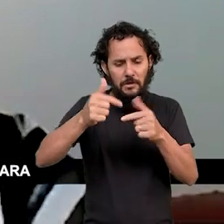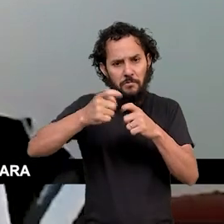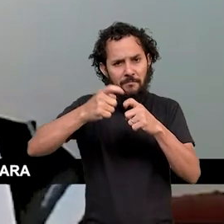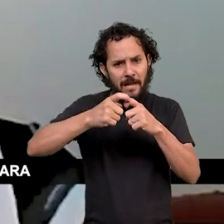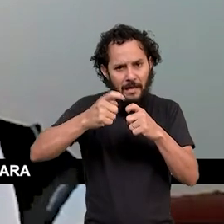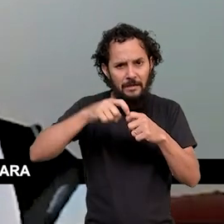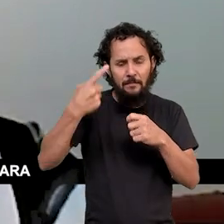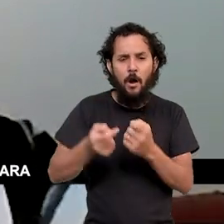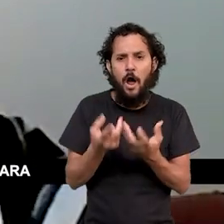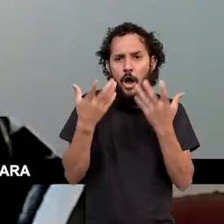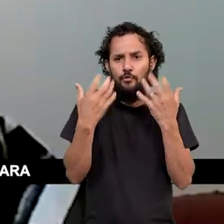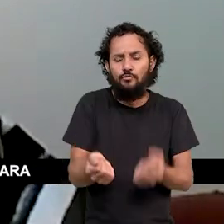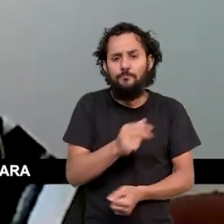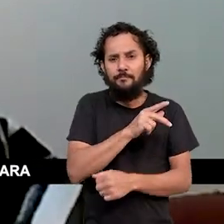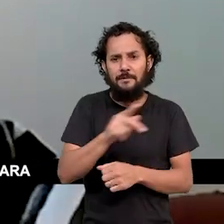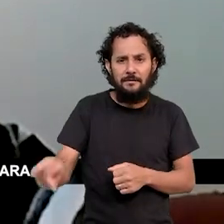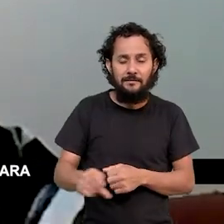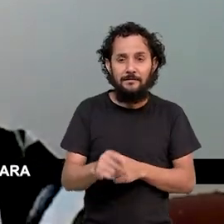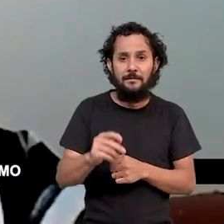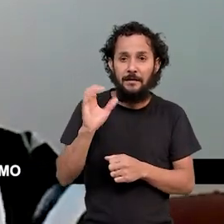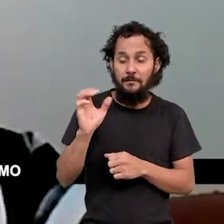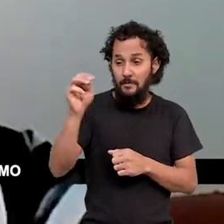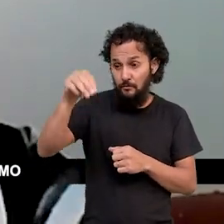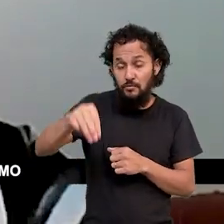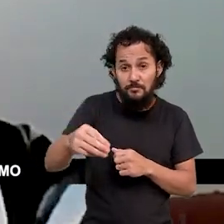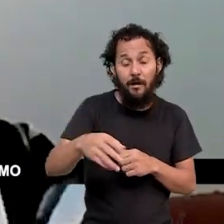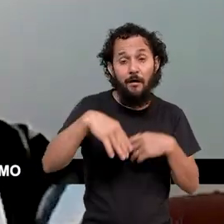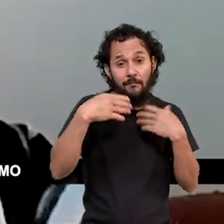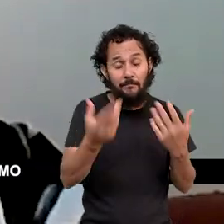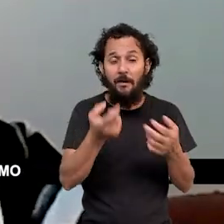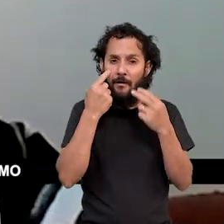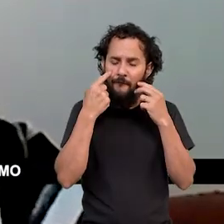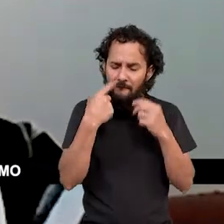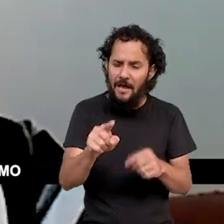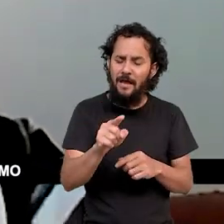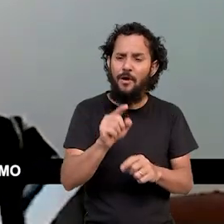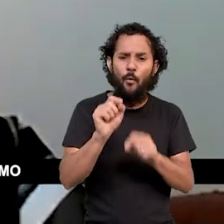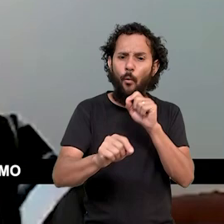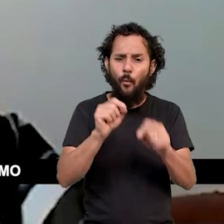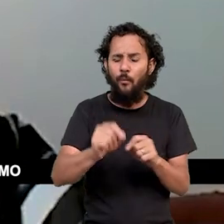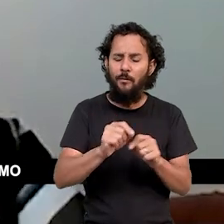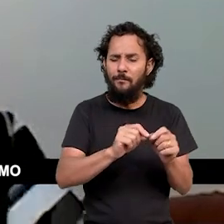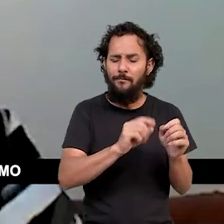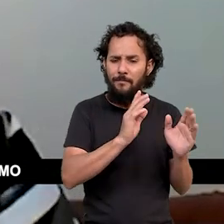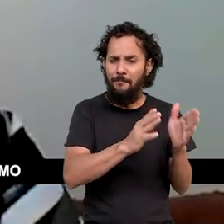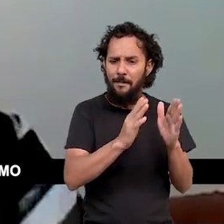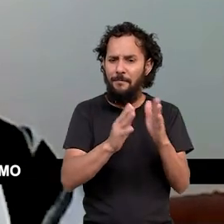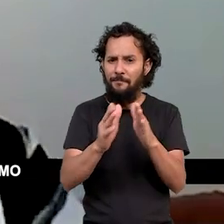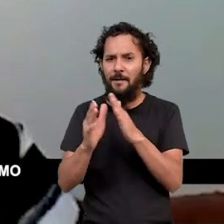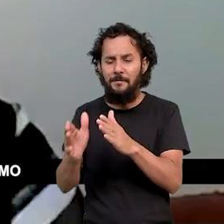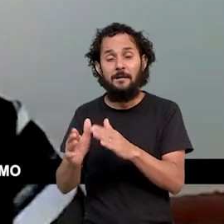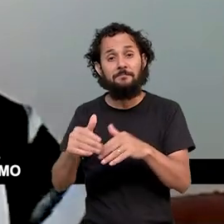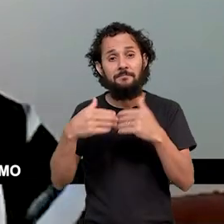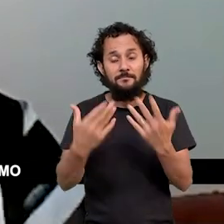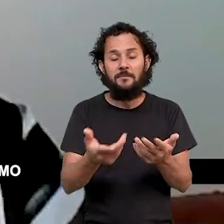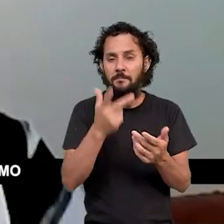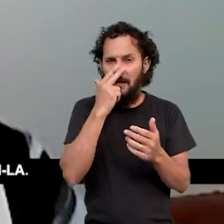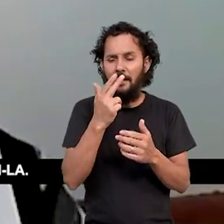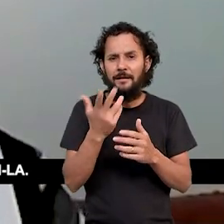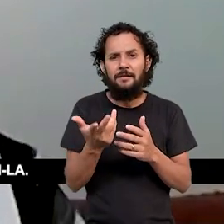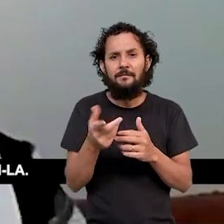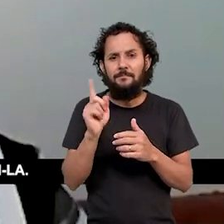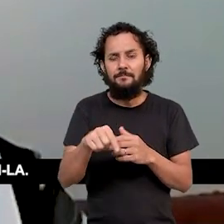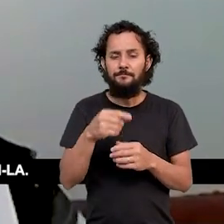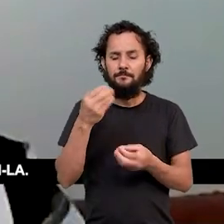médico, depois ele assume a presidência da Câmara Municipal, e aí a gente vai vendo como que isso vai caminhando tão imbricado, né? Tão, assim, tão